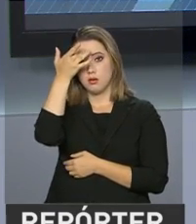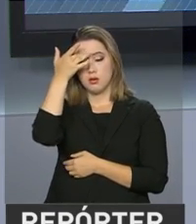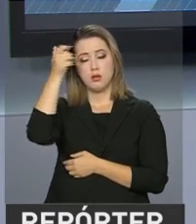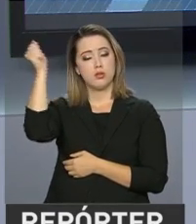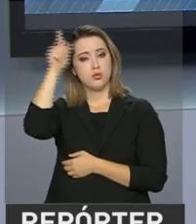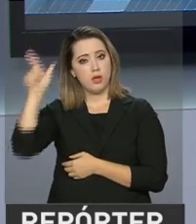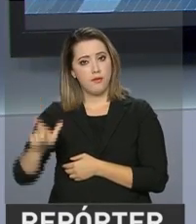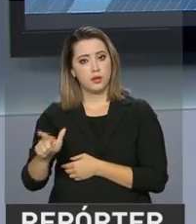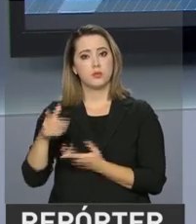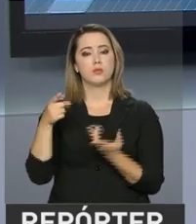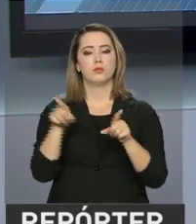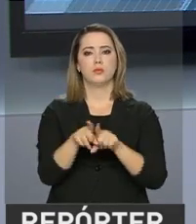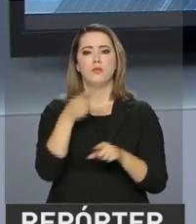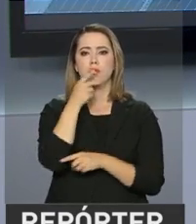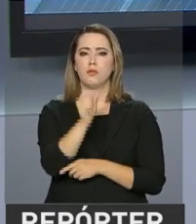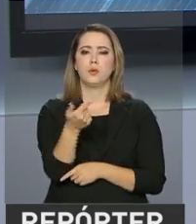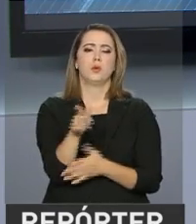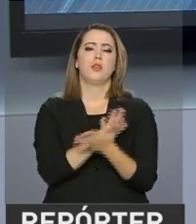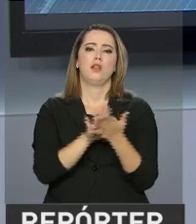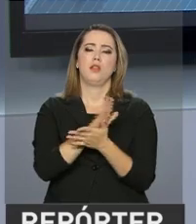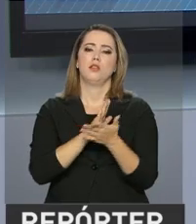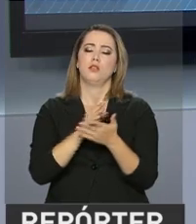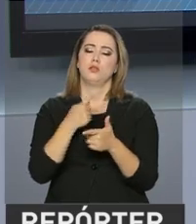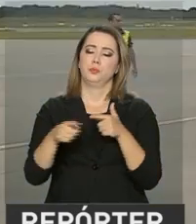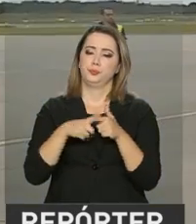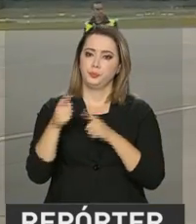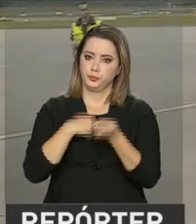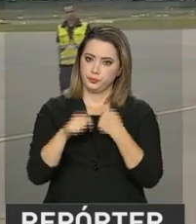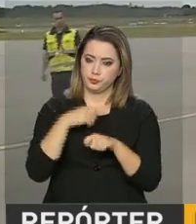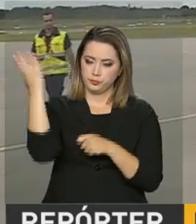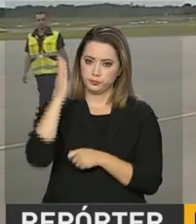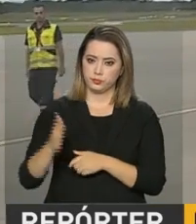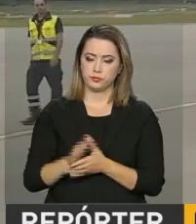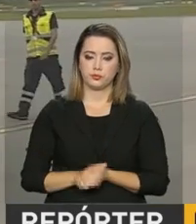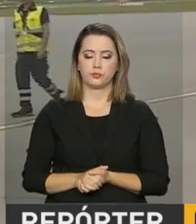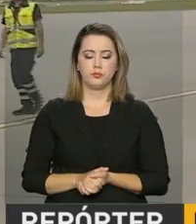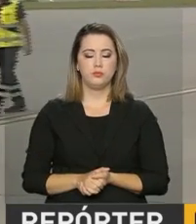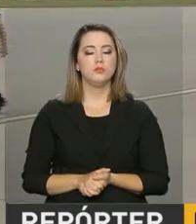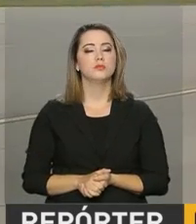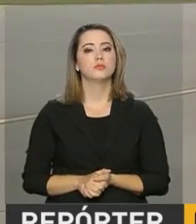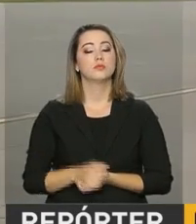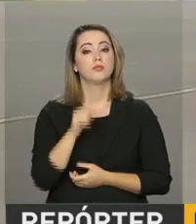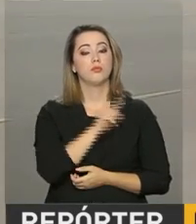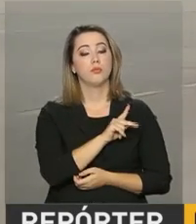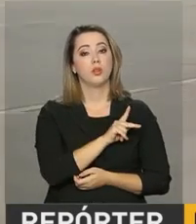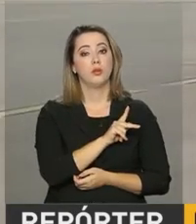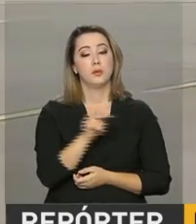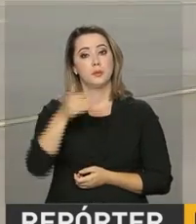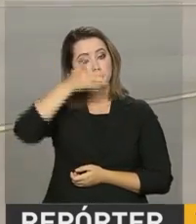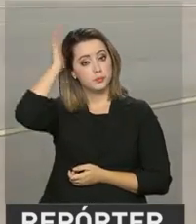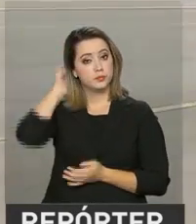presidente Michel Temer disse que não há crise econômica no Brasil. O presidente Michel Temer chegou na madrugada